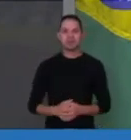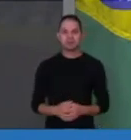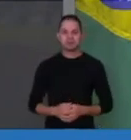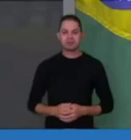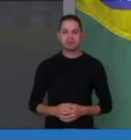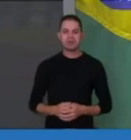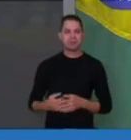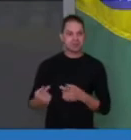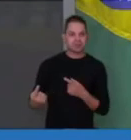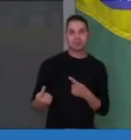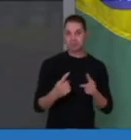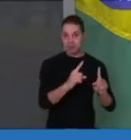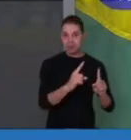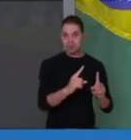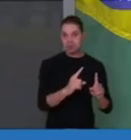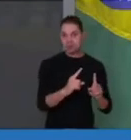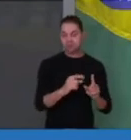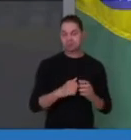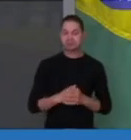Vamos atacá-lo.